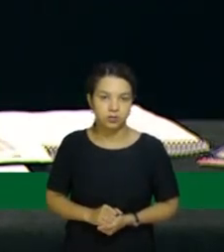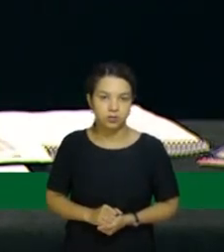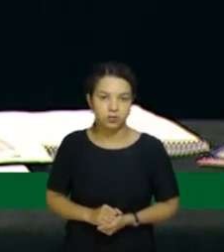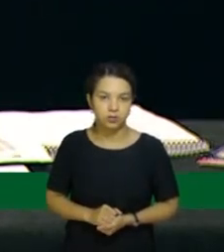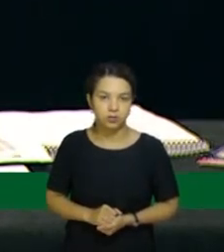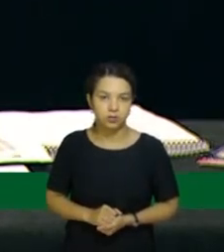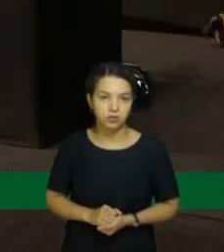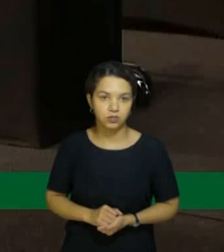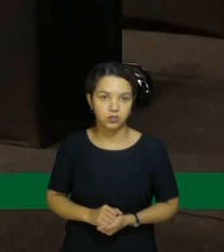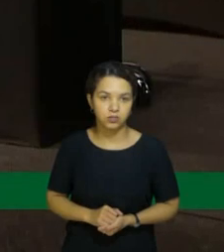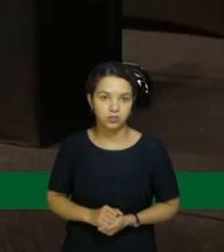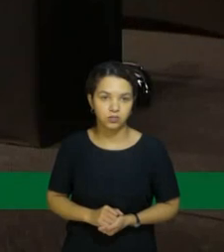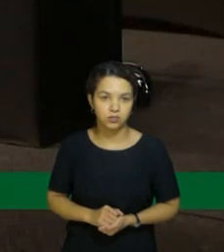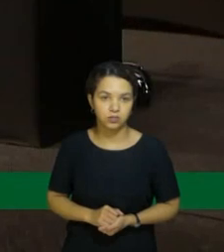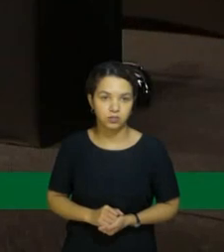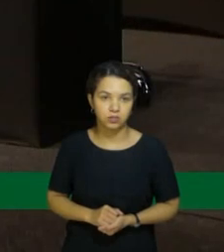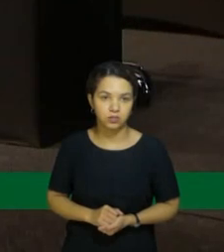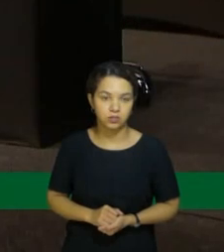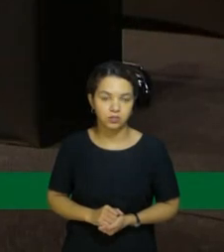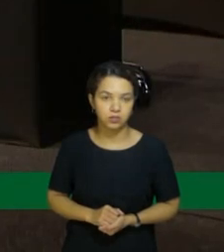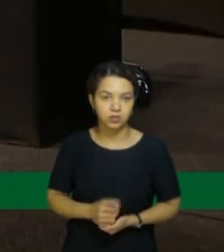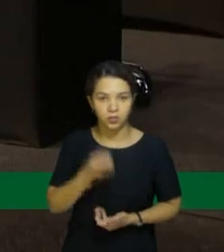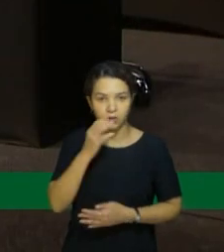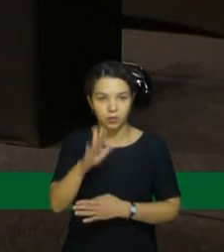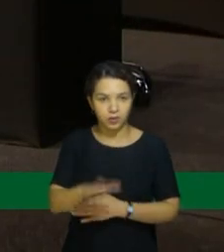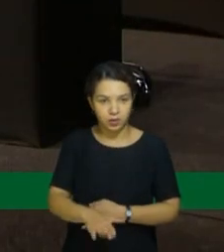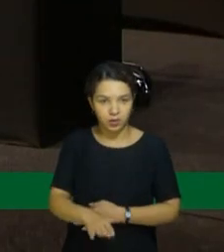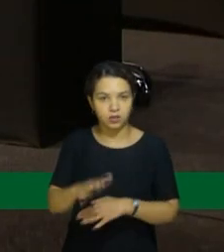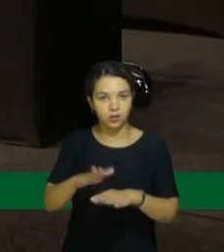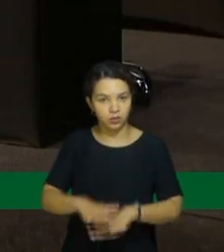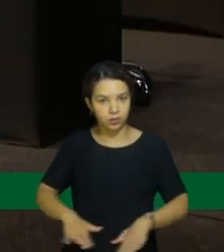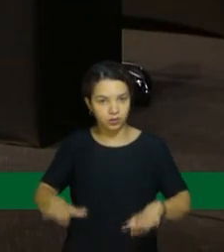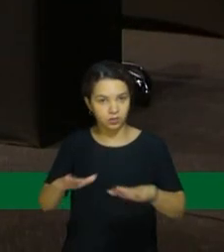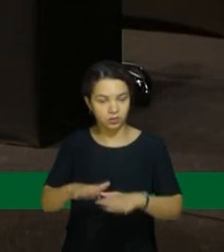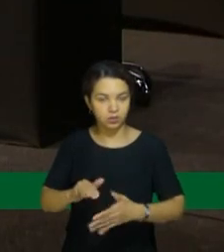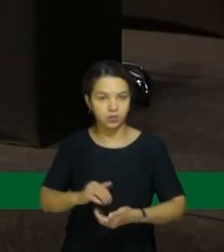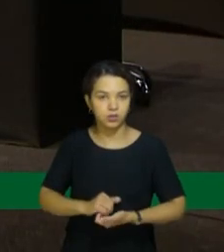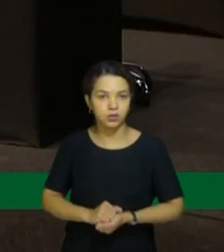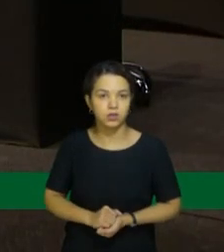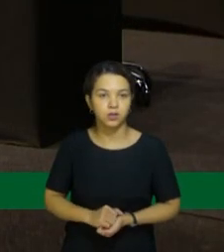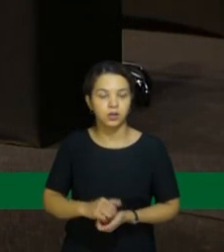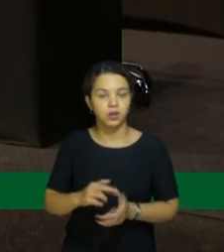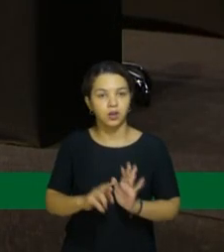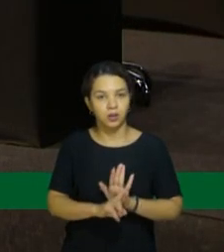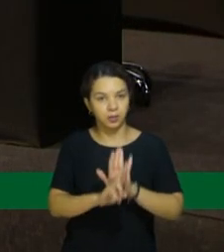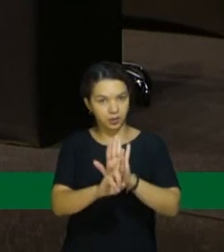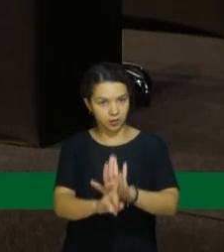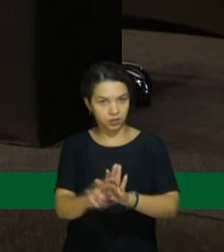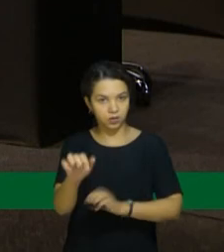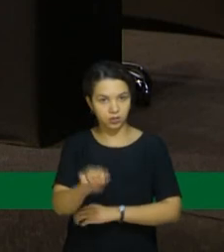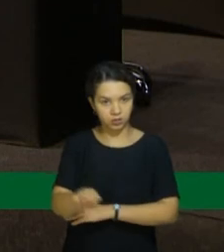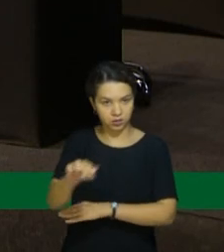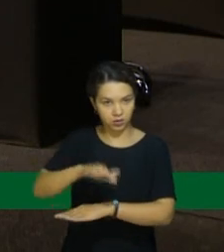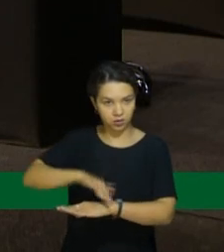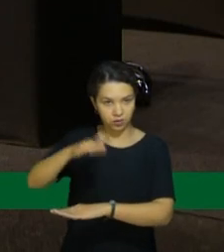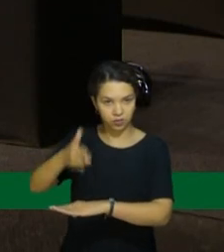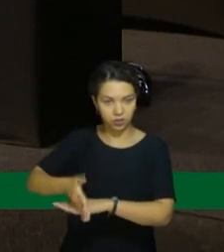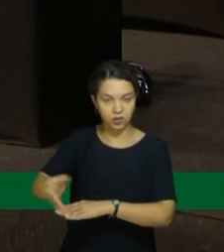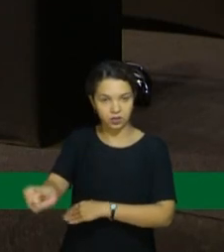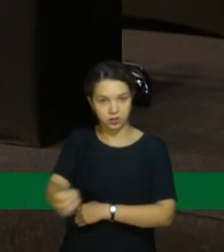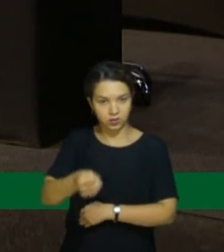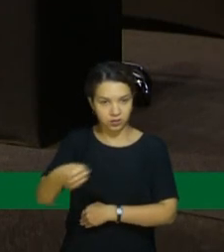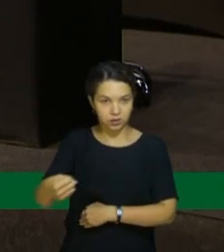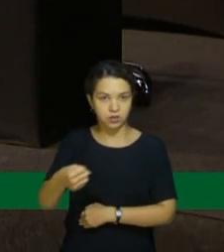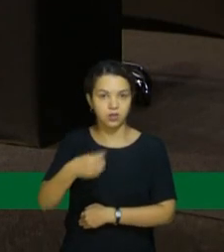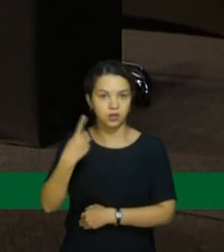problemas eh Boa tarde a todos eh representando aqui a associação Vale da cerveja Excelentíssimo Senhor